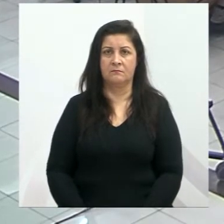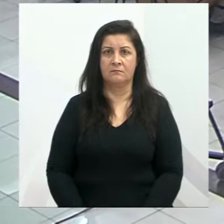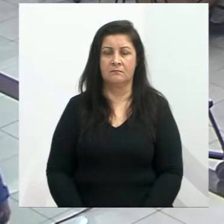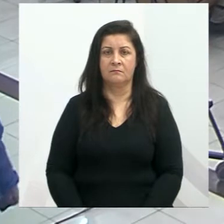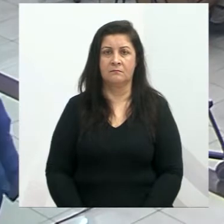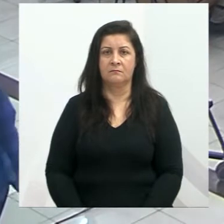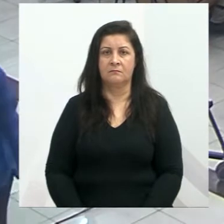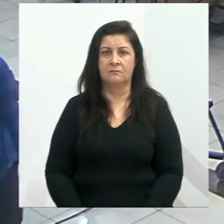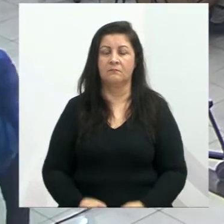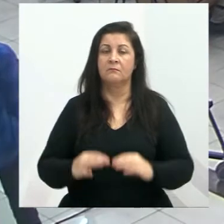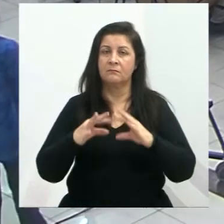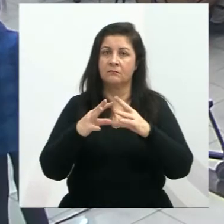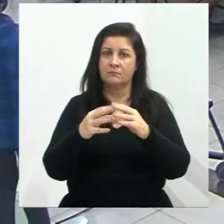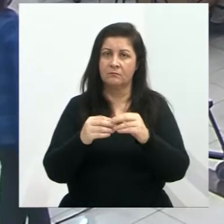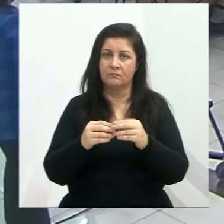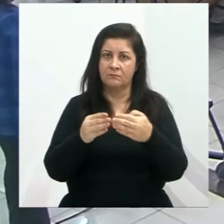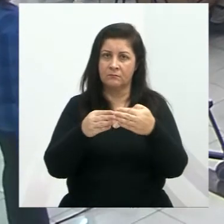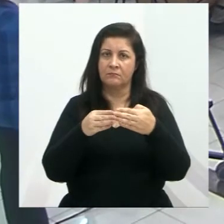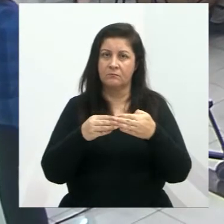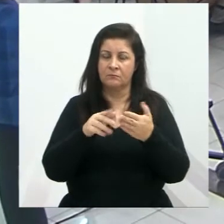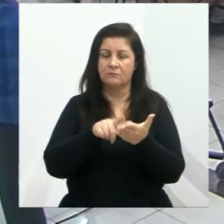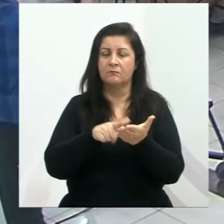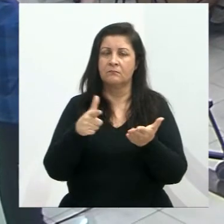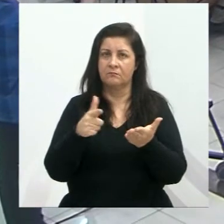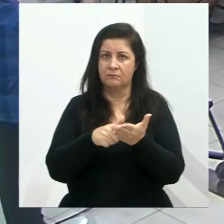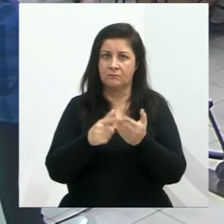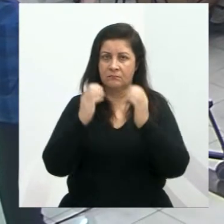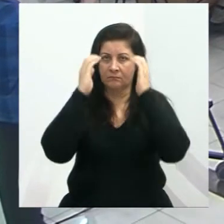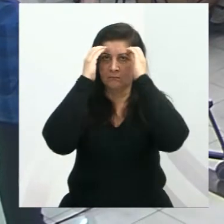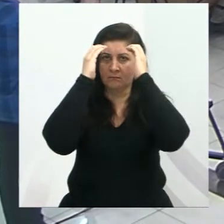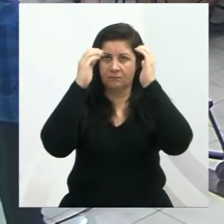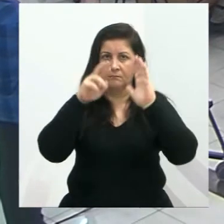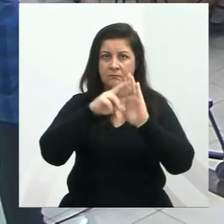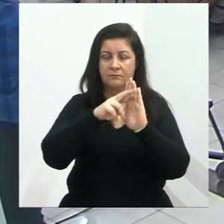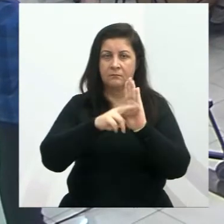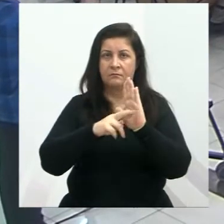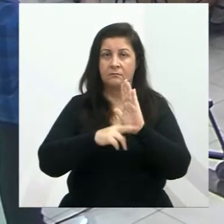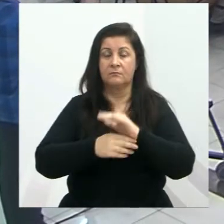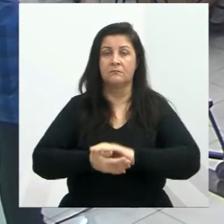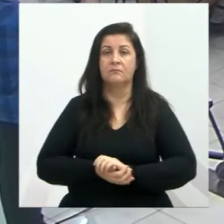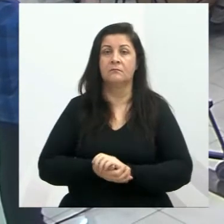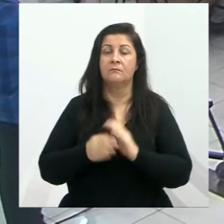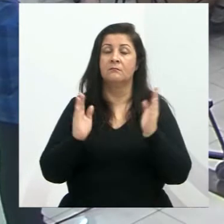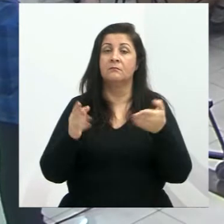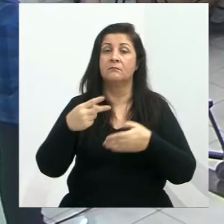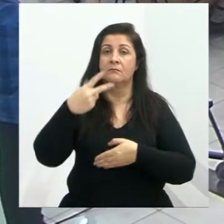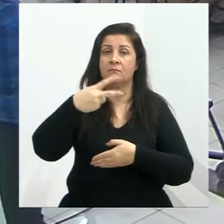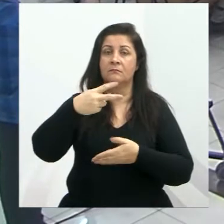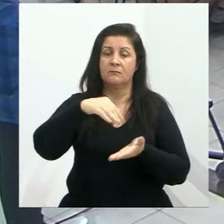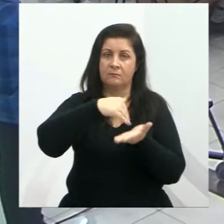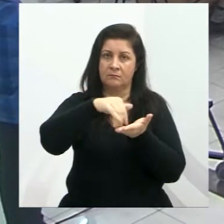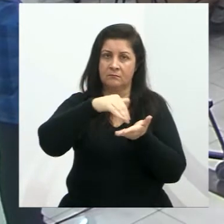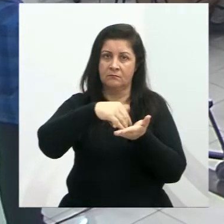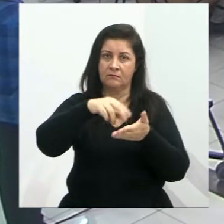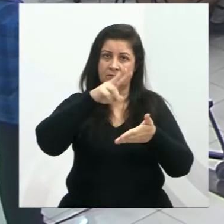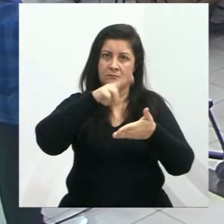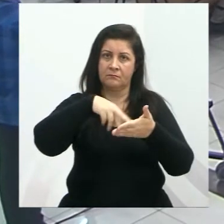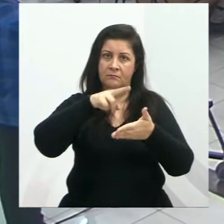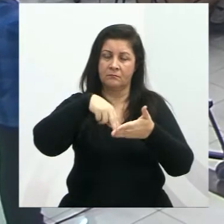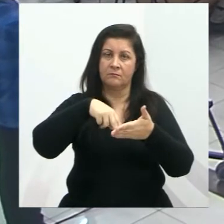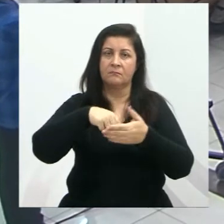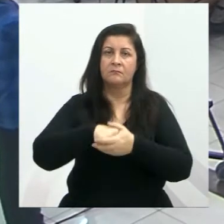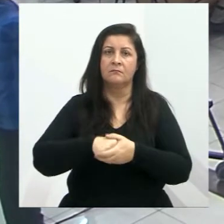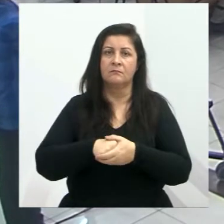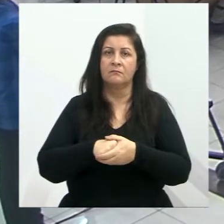Os requerimentos foram apreciados na forma regimental. Solicito ao segundo secretário que faça a leitura da síntese dos